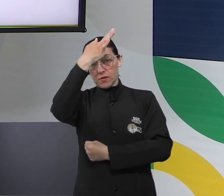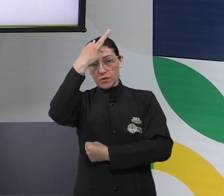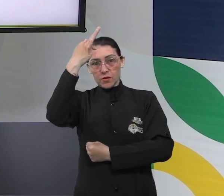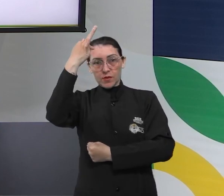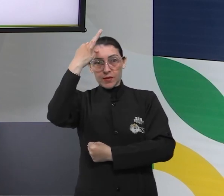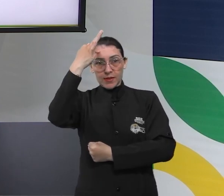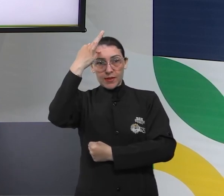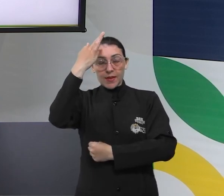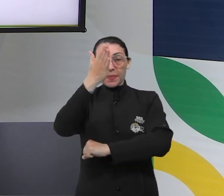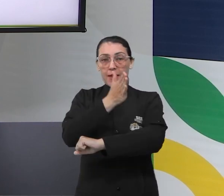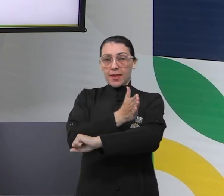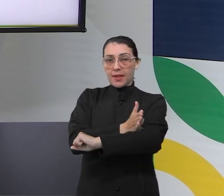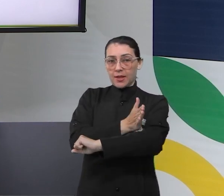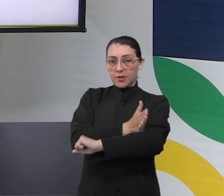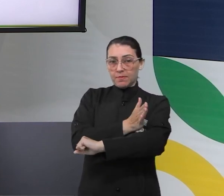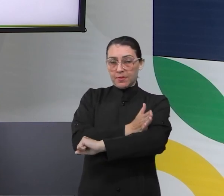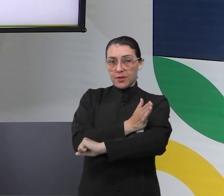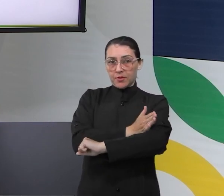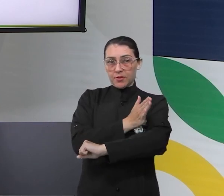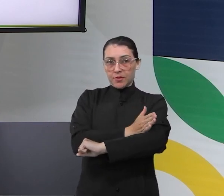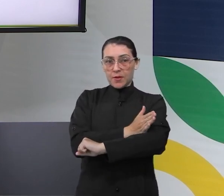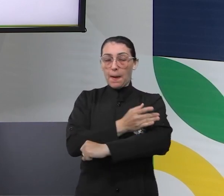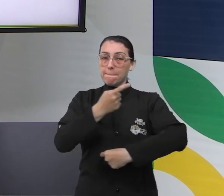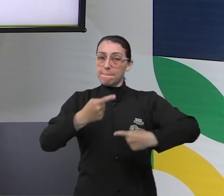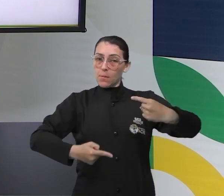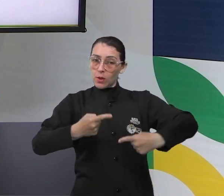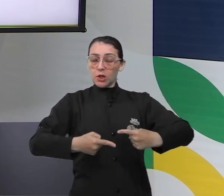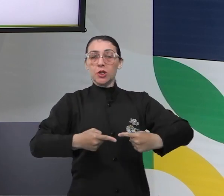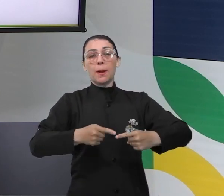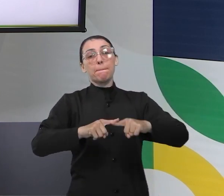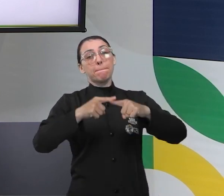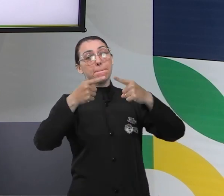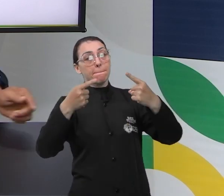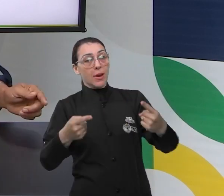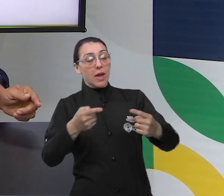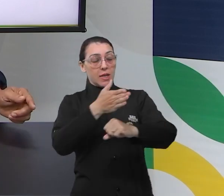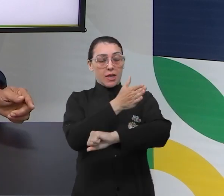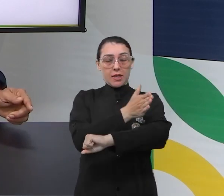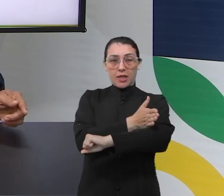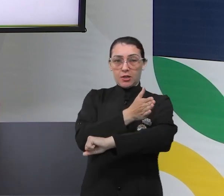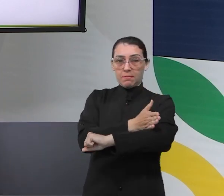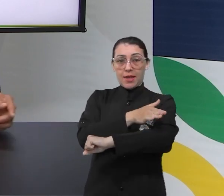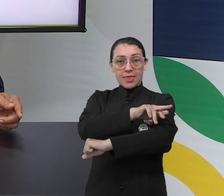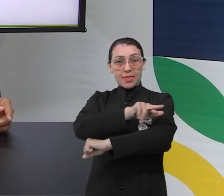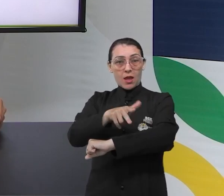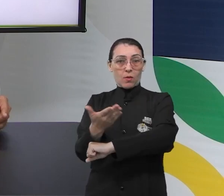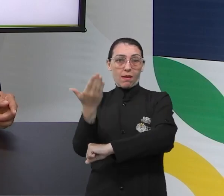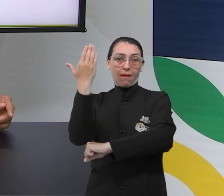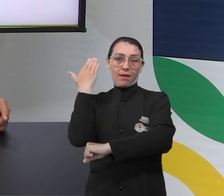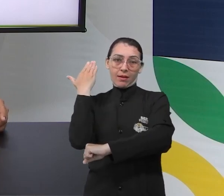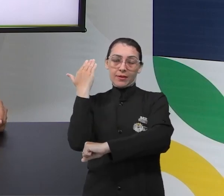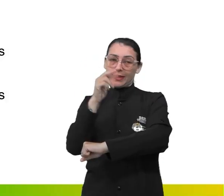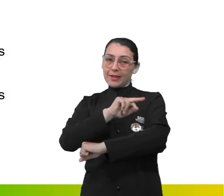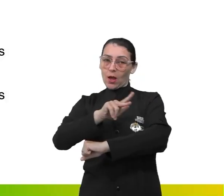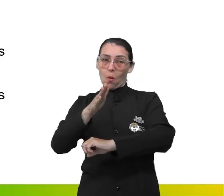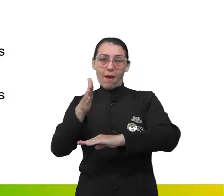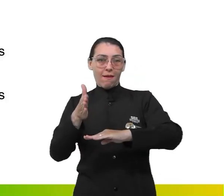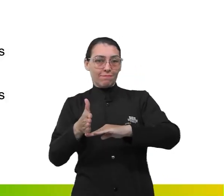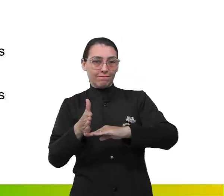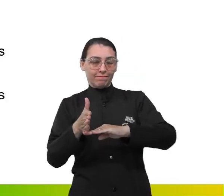filosofia da Idade Média. É a filosofia política, sim, porém da Idade Média e não da Idade Moderna.